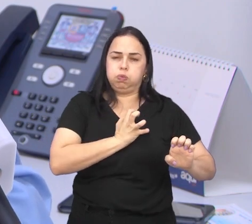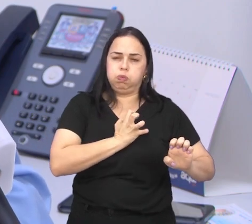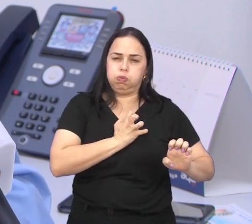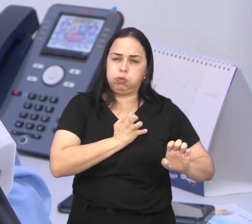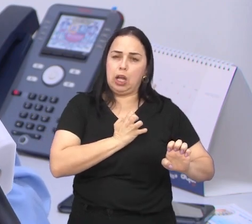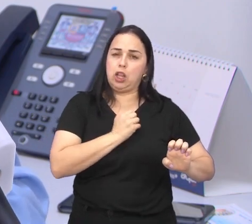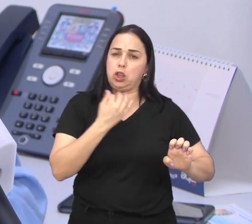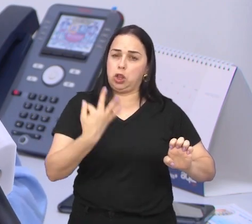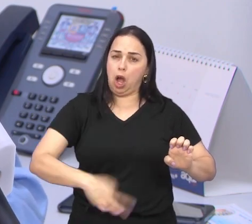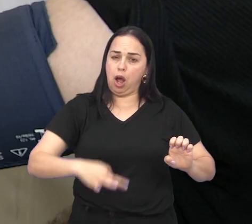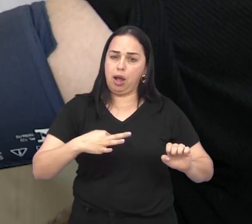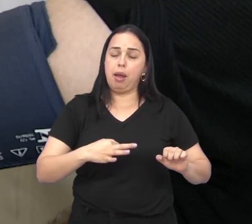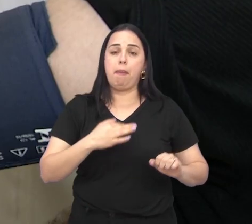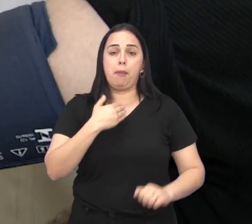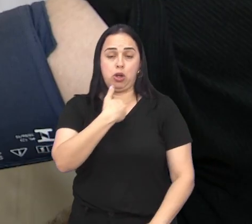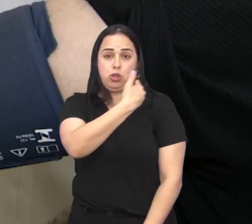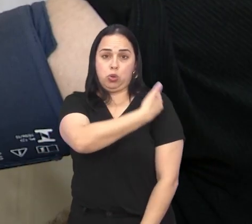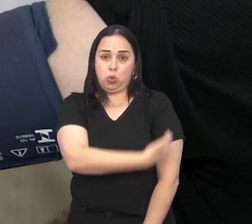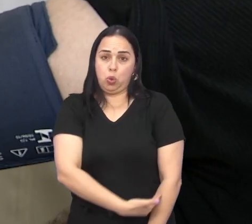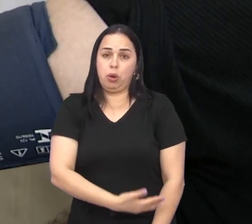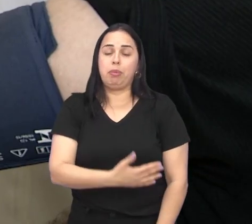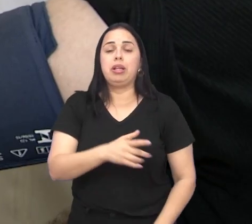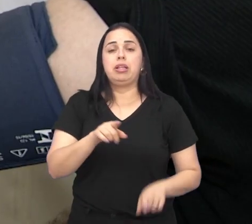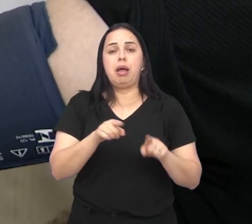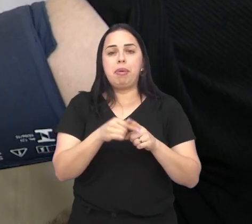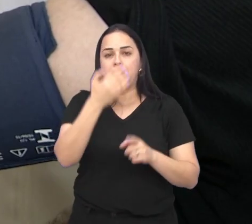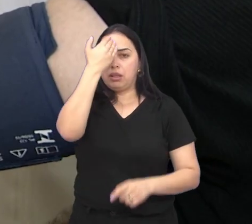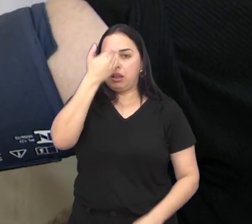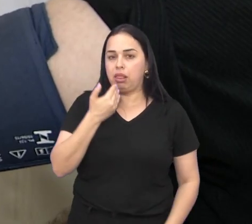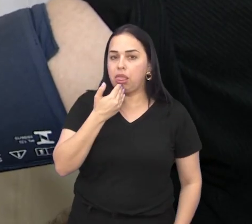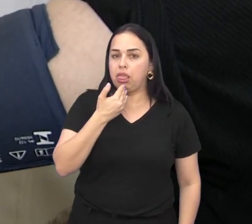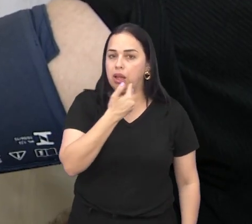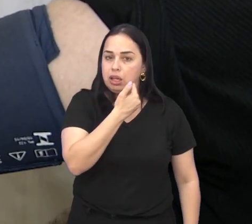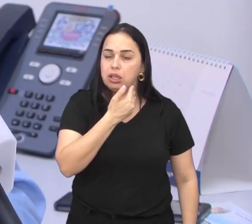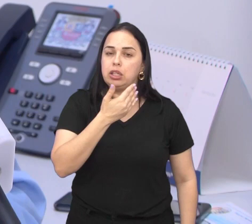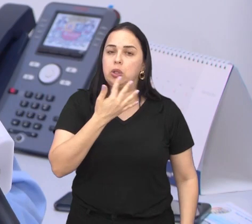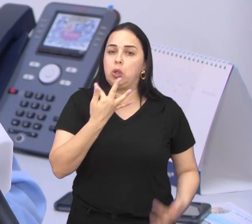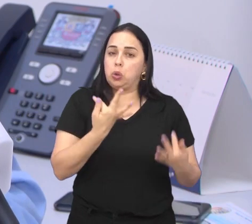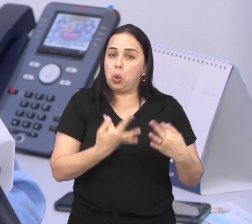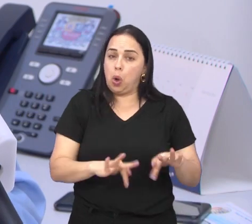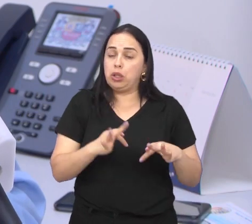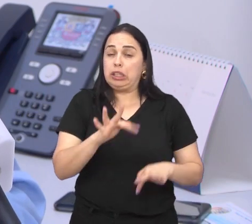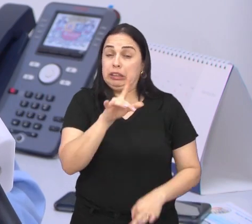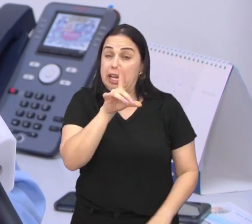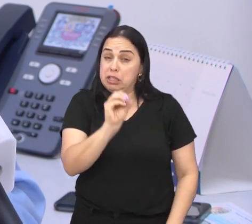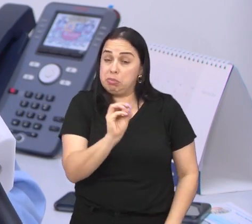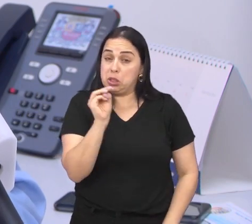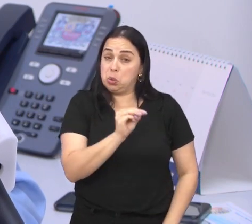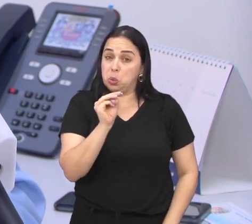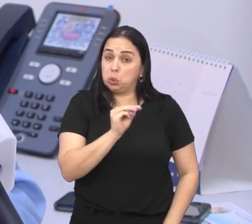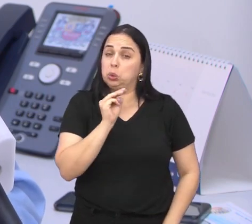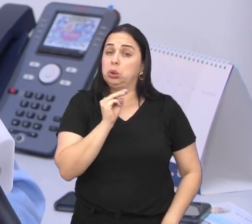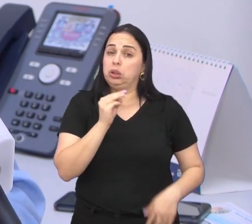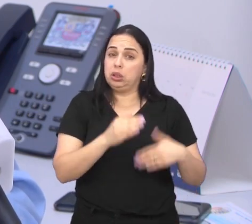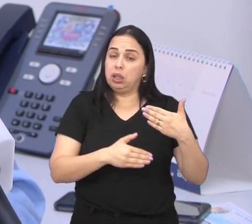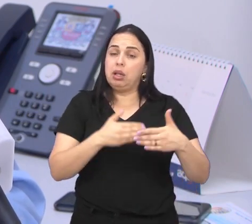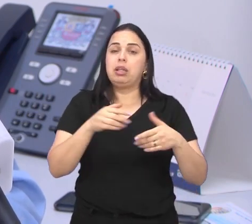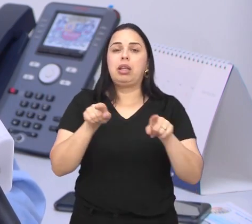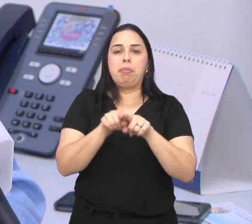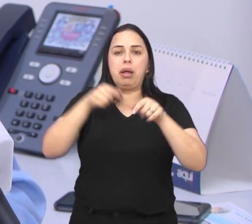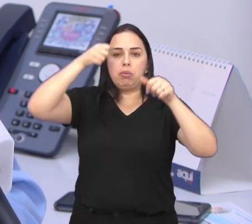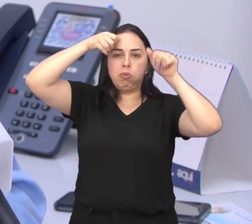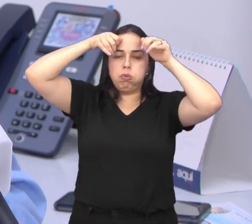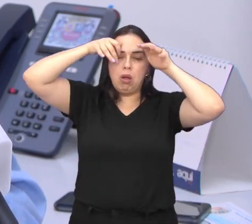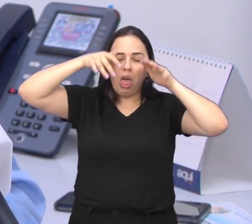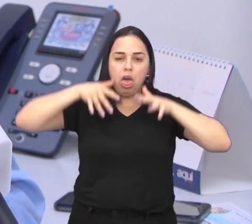dor em aperto, opressiva, que pode passar para o braço esquerdo, para o queixo, uma dor duradoura, com mais de 10 minutos, pode